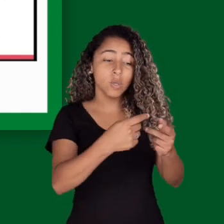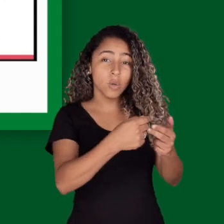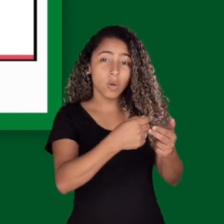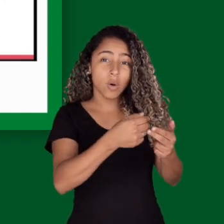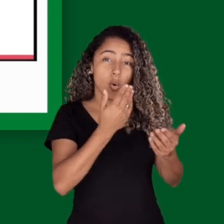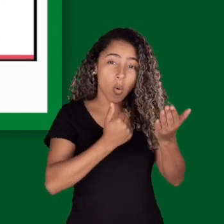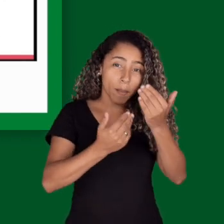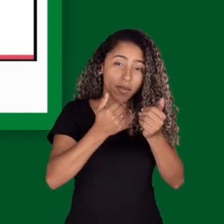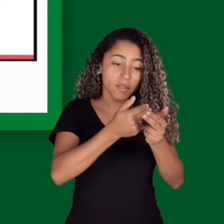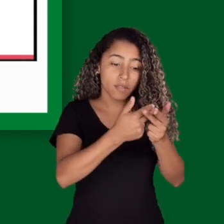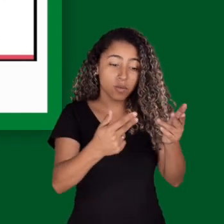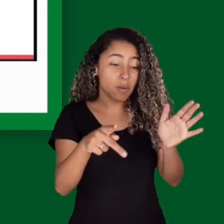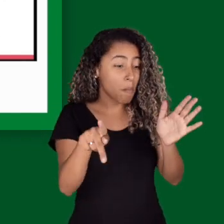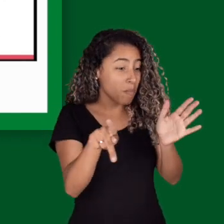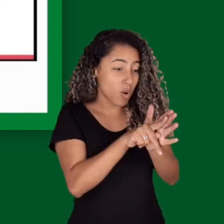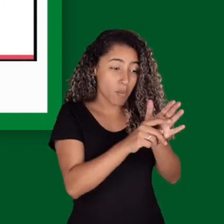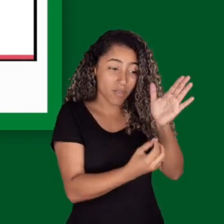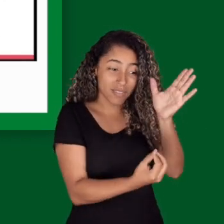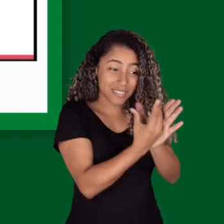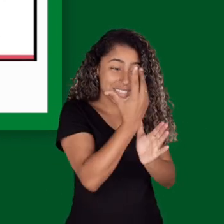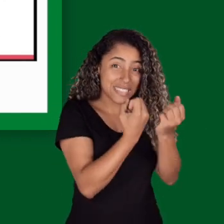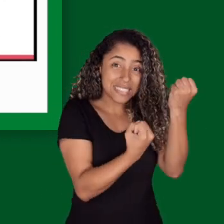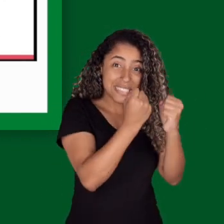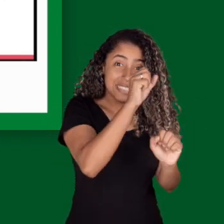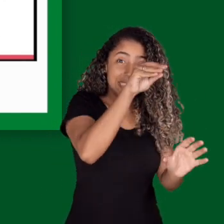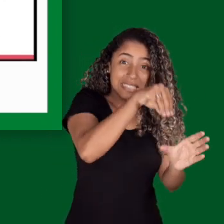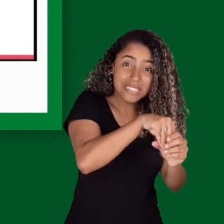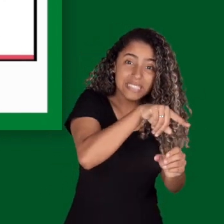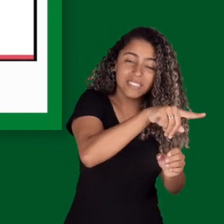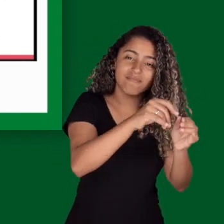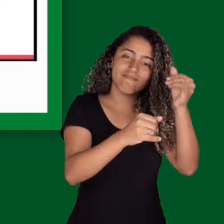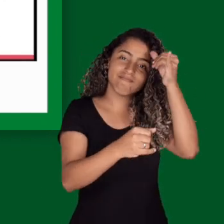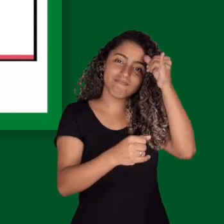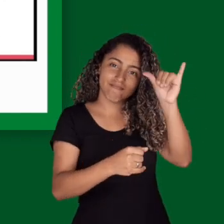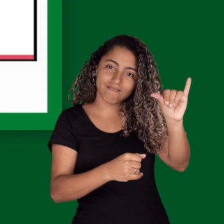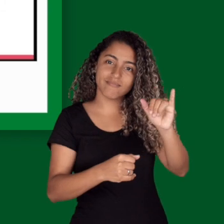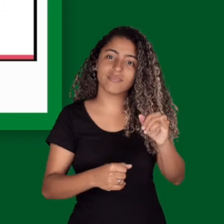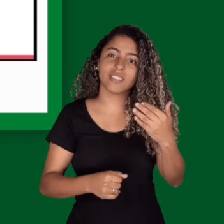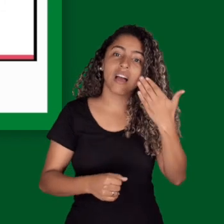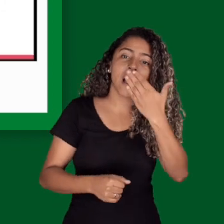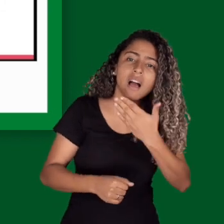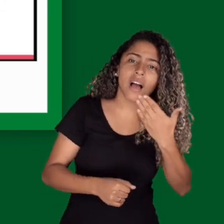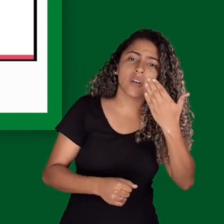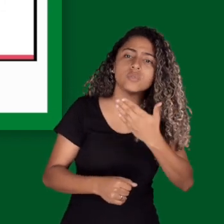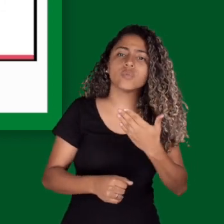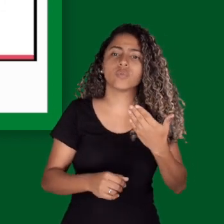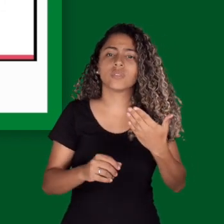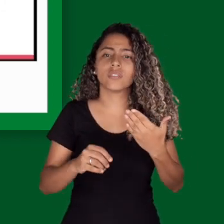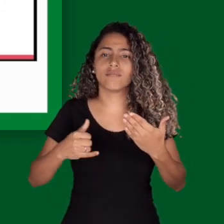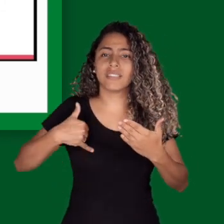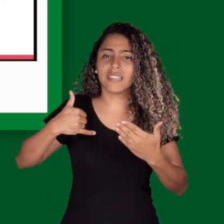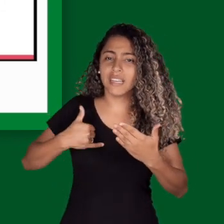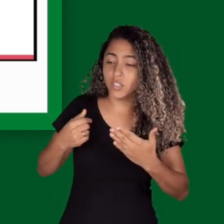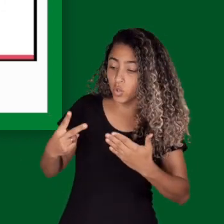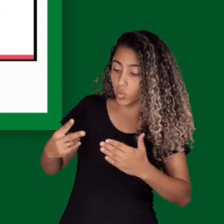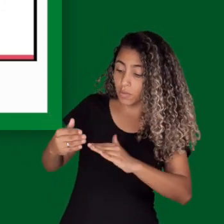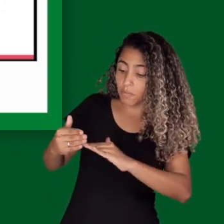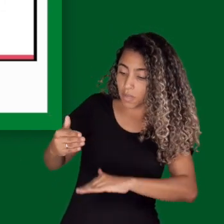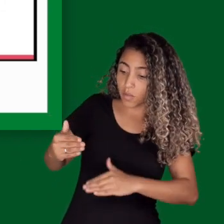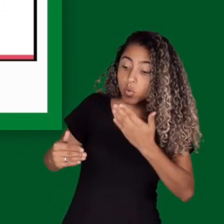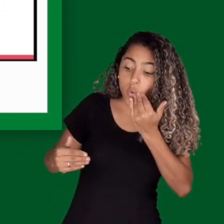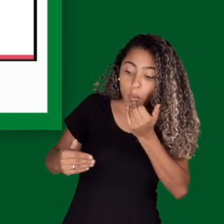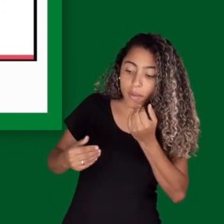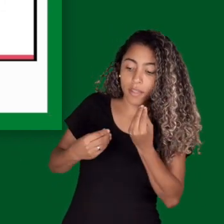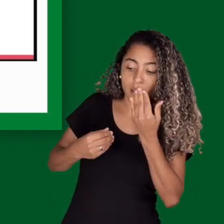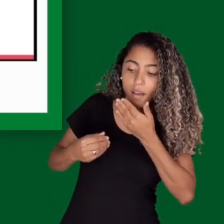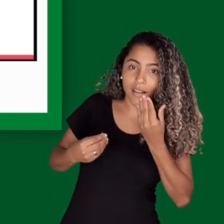alimentos ultraprocessados e não se é recomendado oferecer açúcar ou preparações com açúcar antes dos 2 anos de